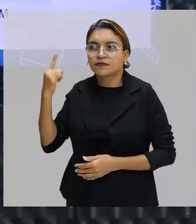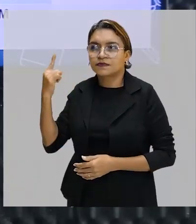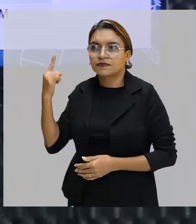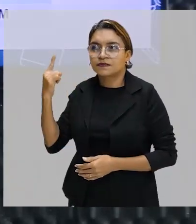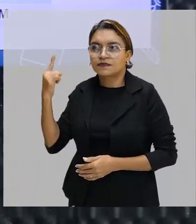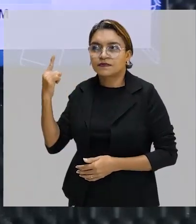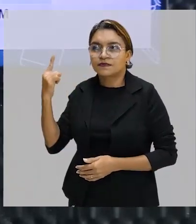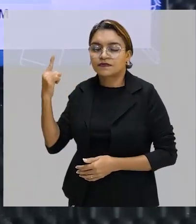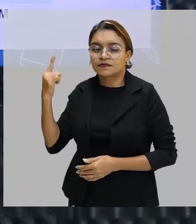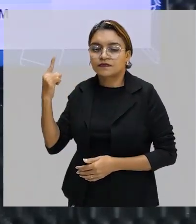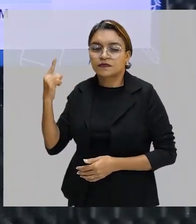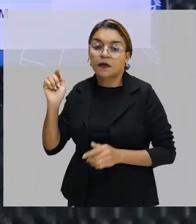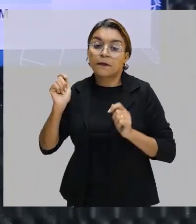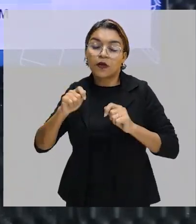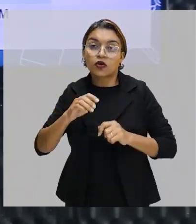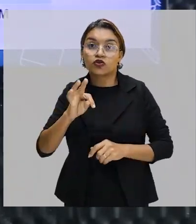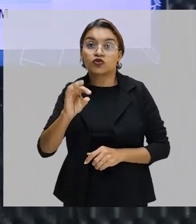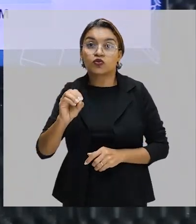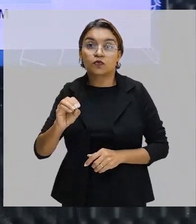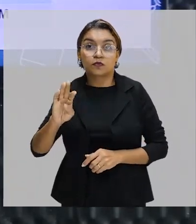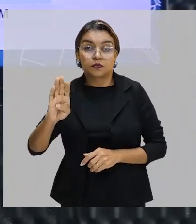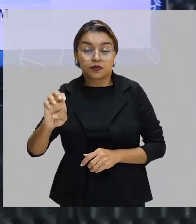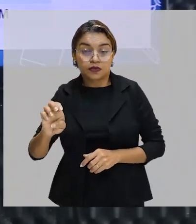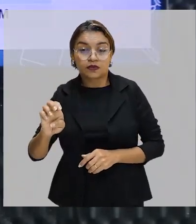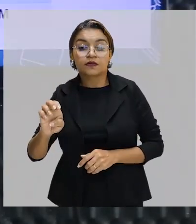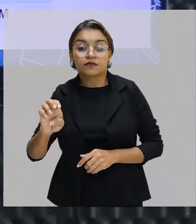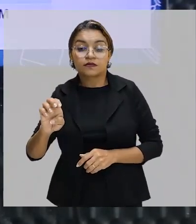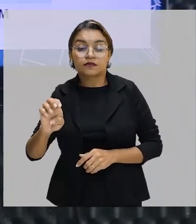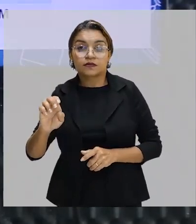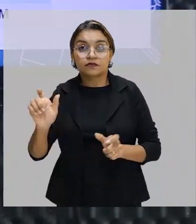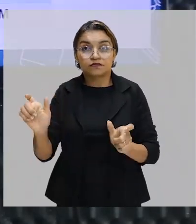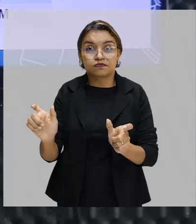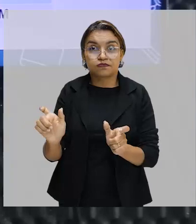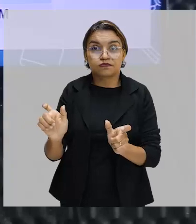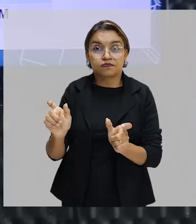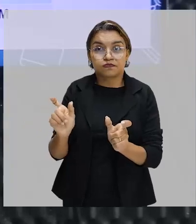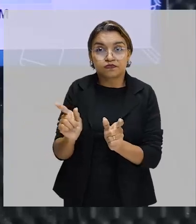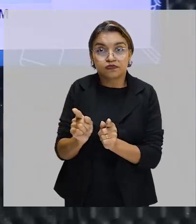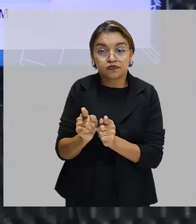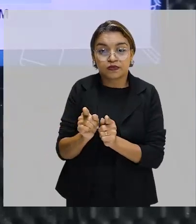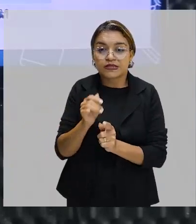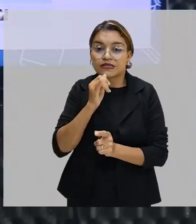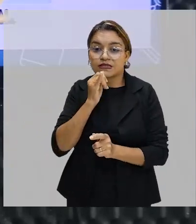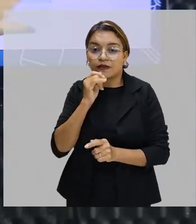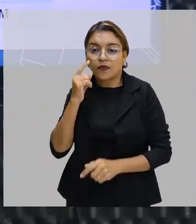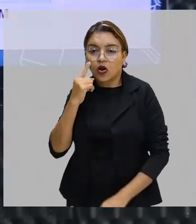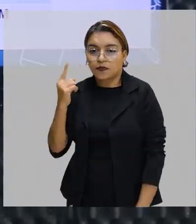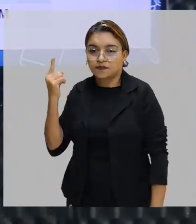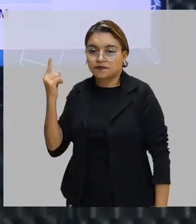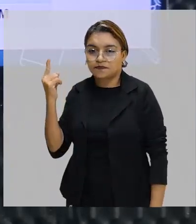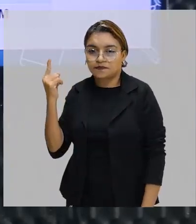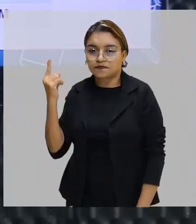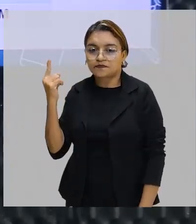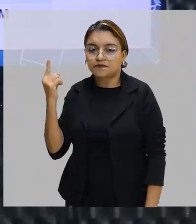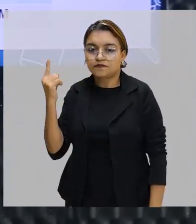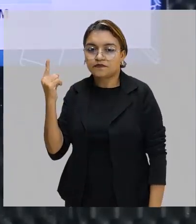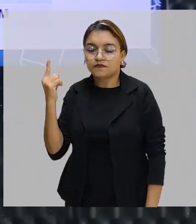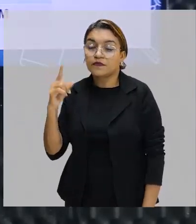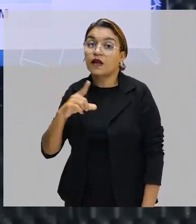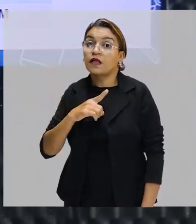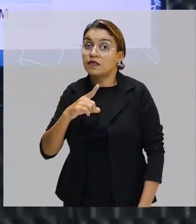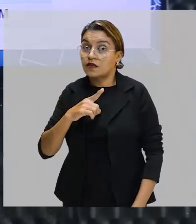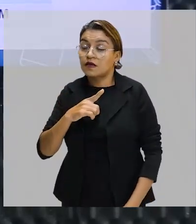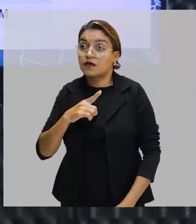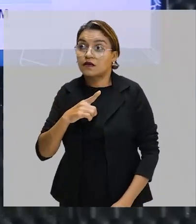contração do verbo to be mais a partícula de negação. Então, am not, eu tenho sempre